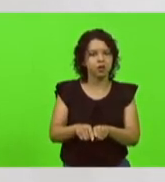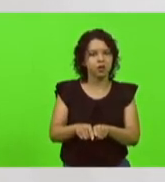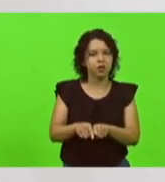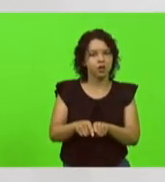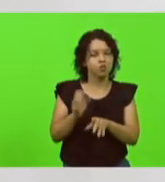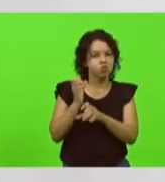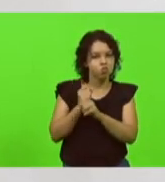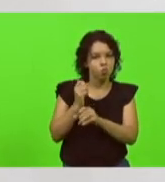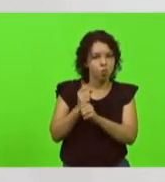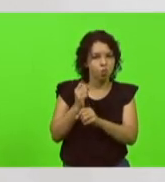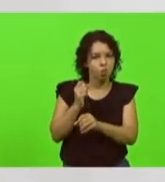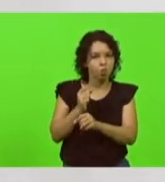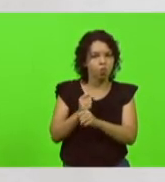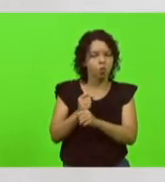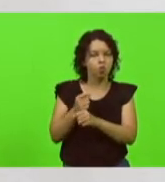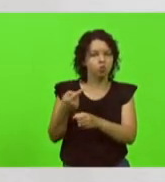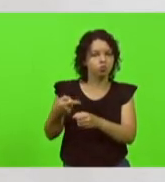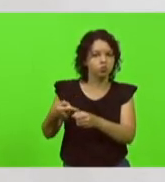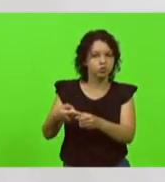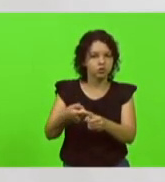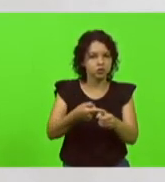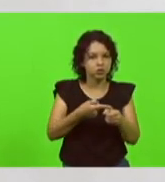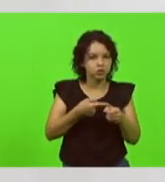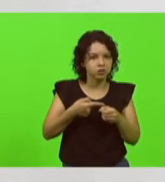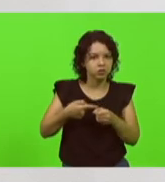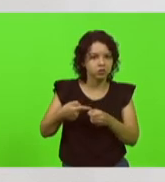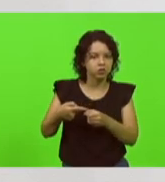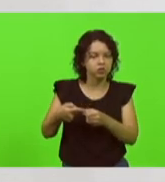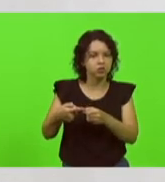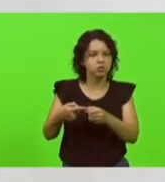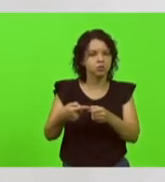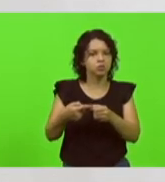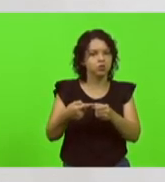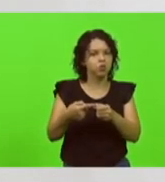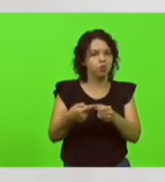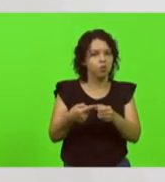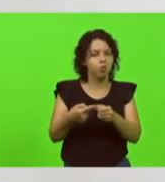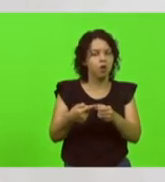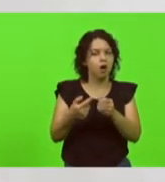Estado em alta.